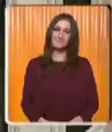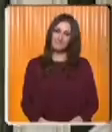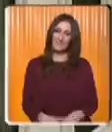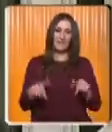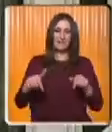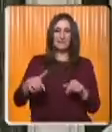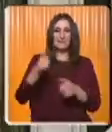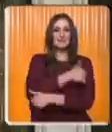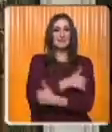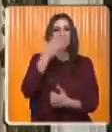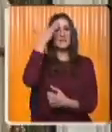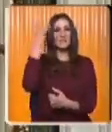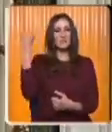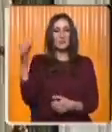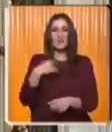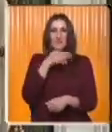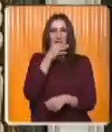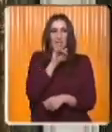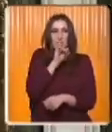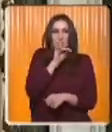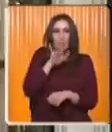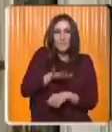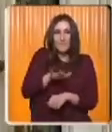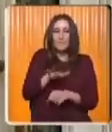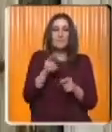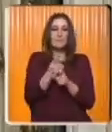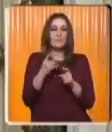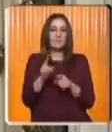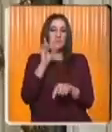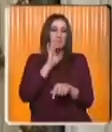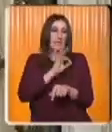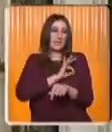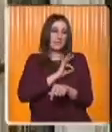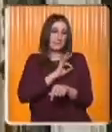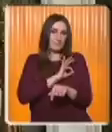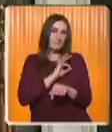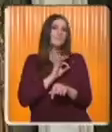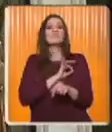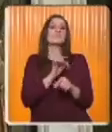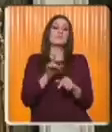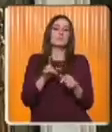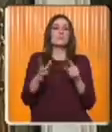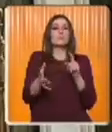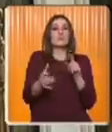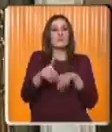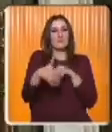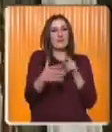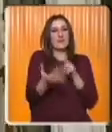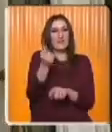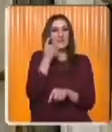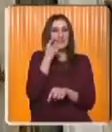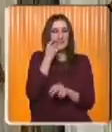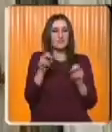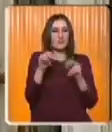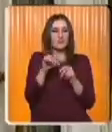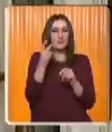Estamos em Setúbal. E vou falar baixinho porque a nossa contemplada com a iniciativa Portugal a Sorrir, portanto com implantes dentários,